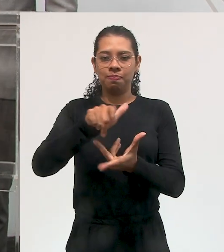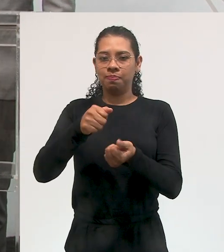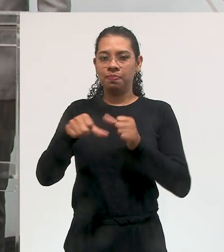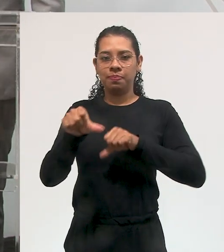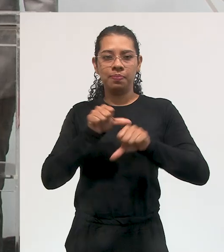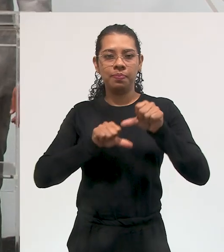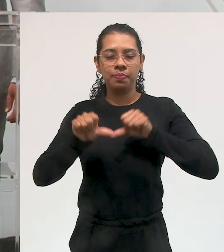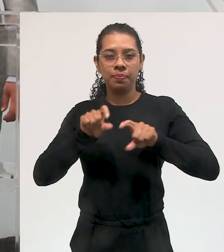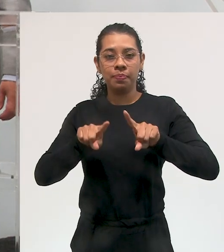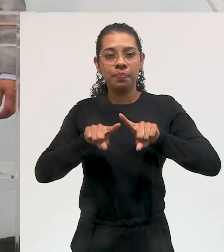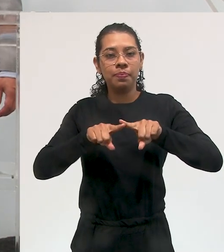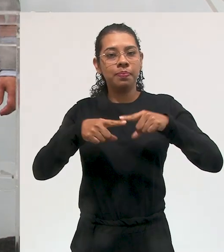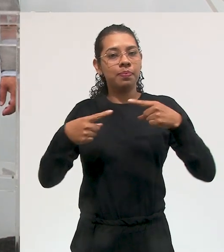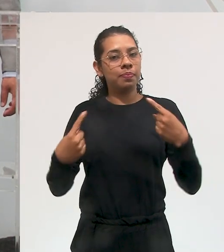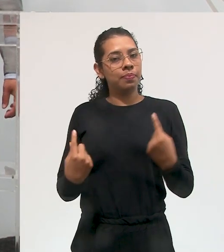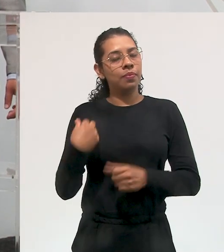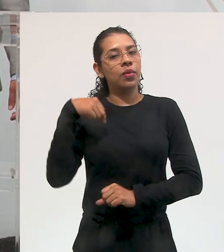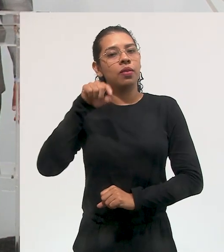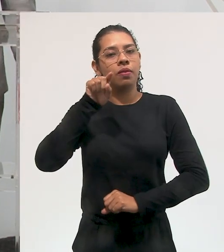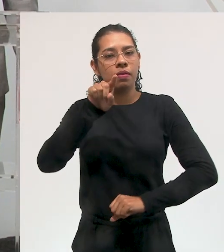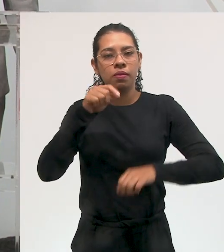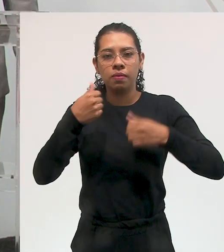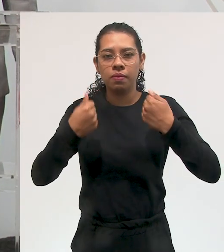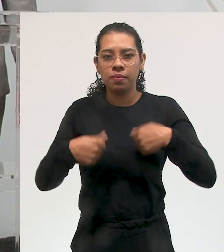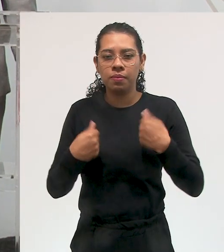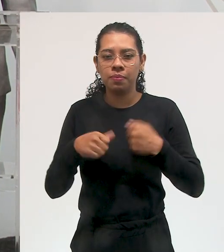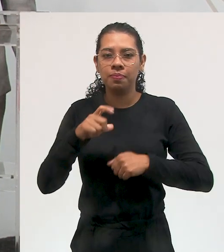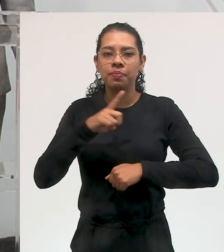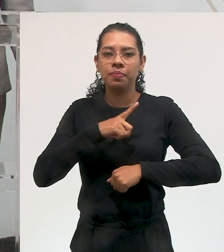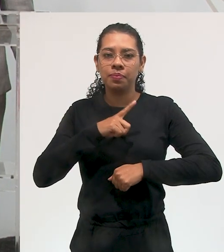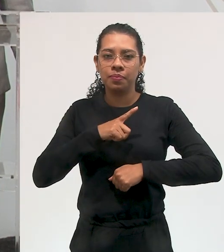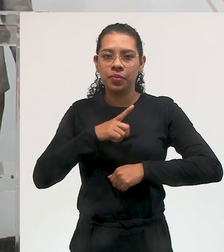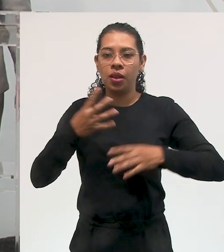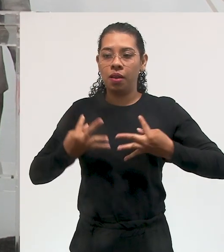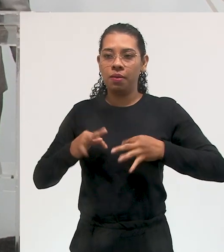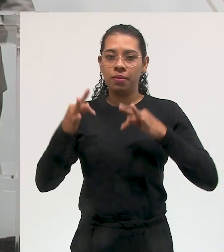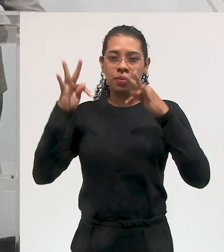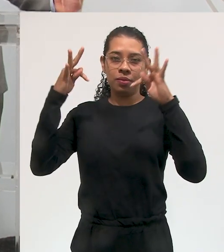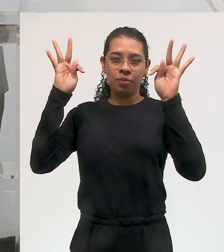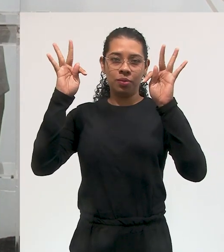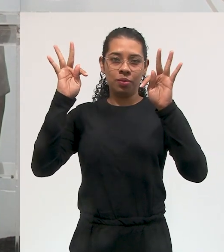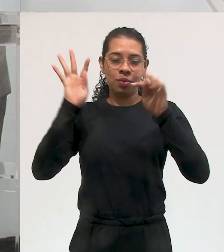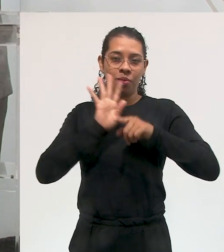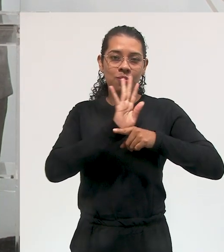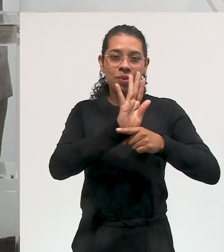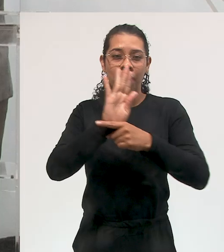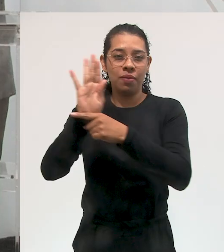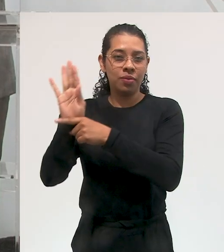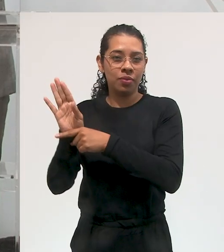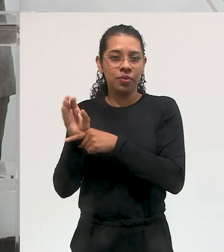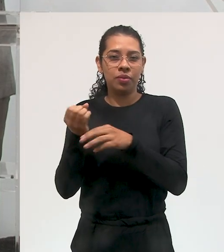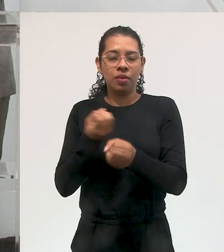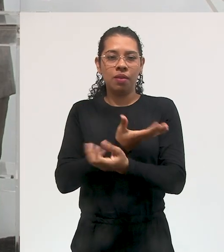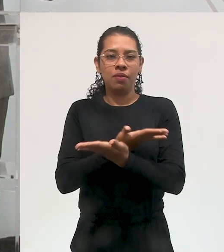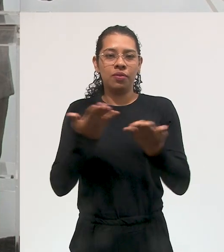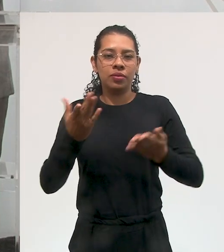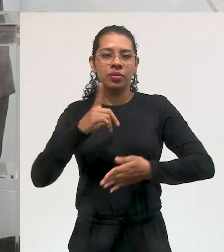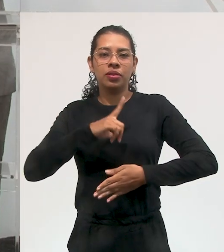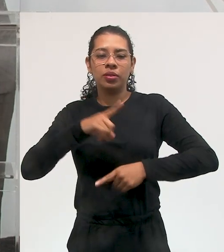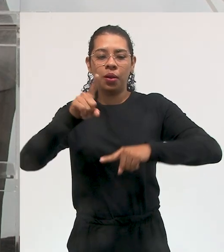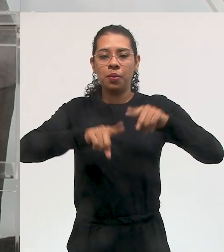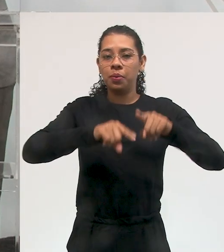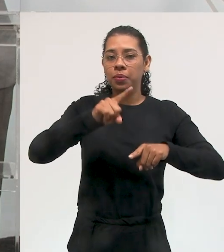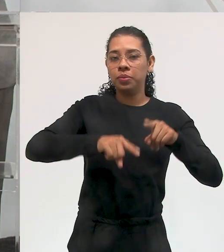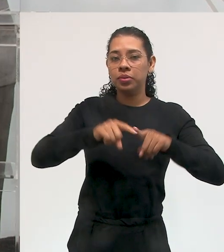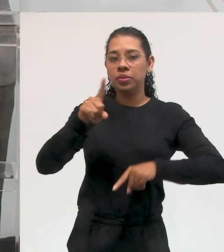tem que estar sempre com esquema, né, teórico, porque as tecnologias hoje te ajudam a trazer vários